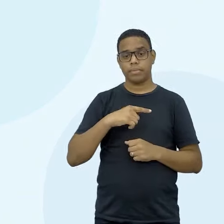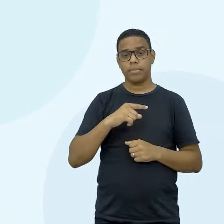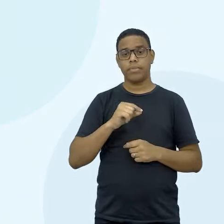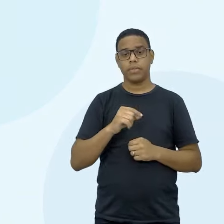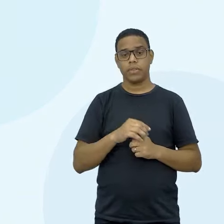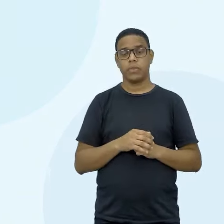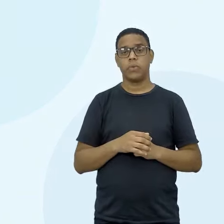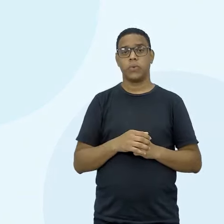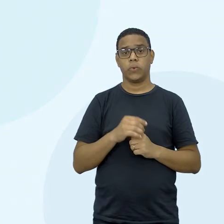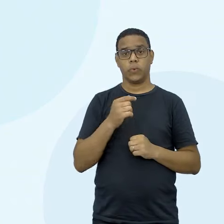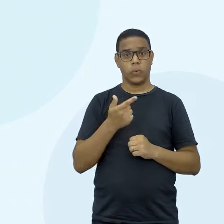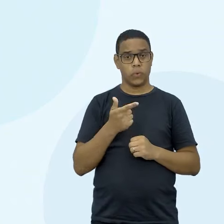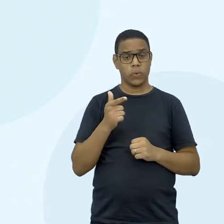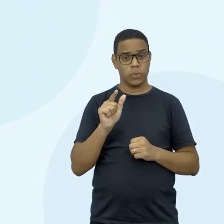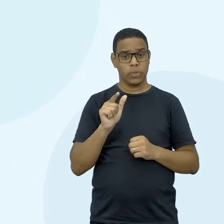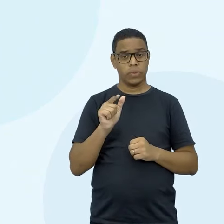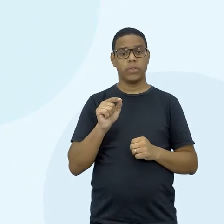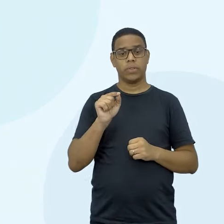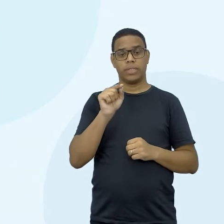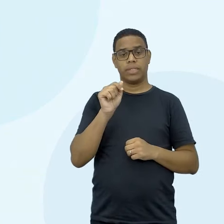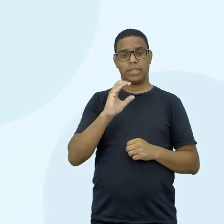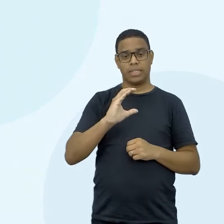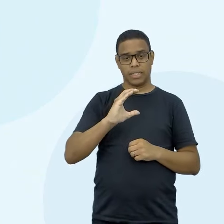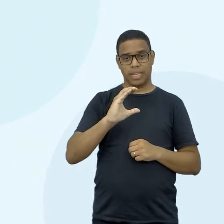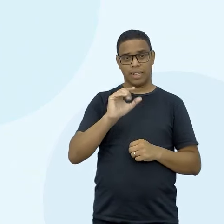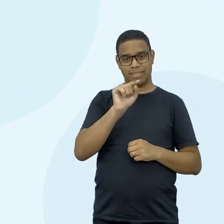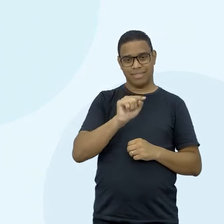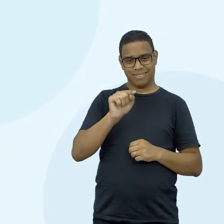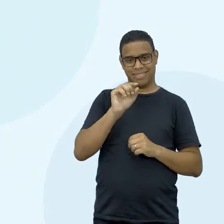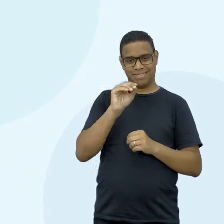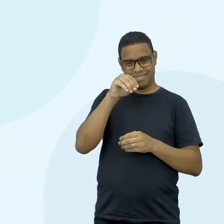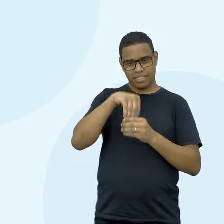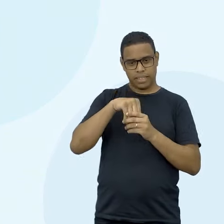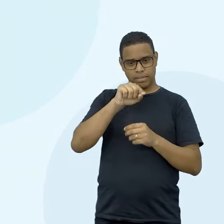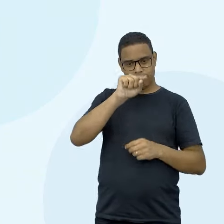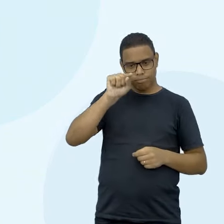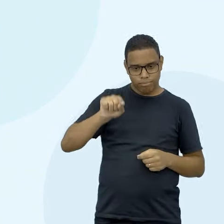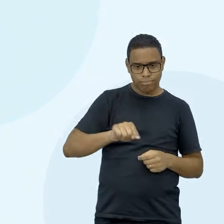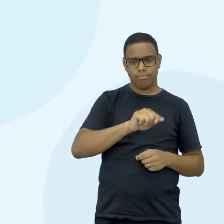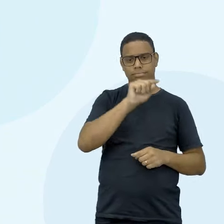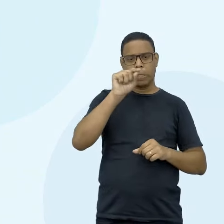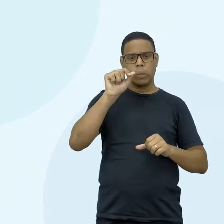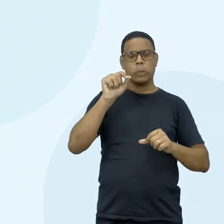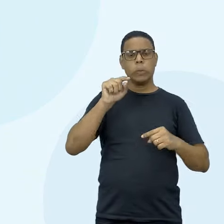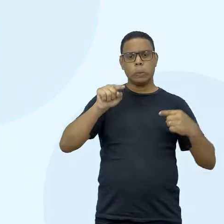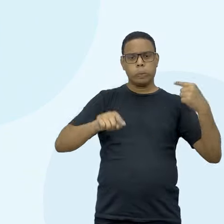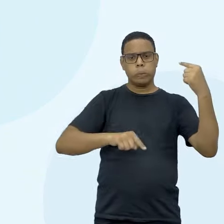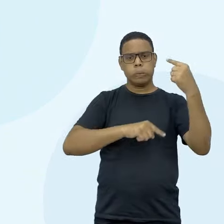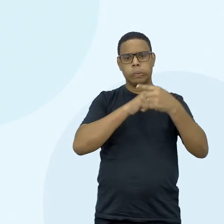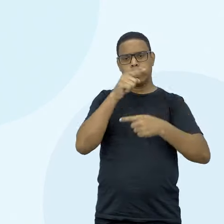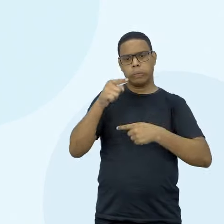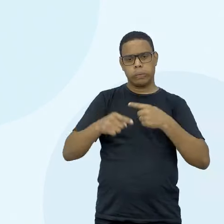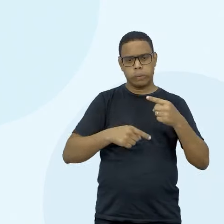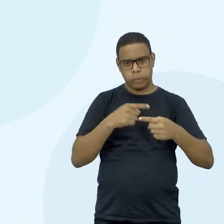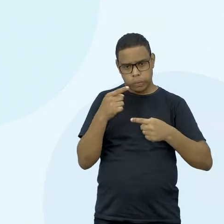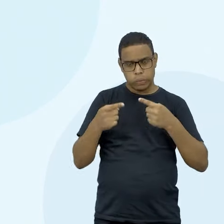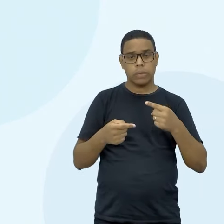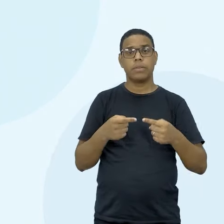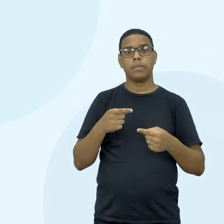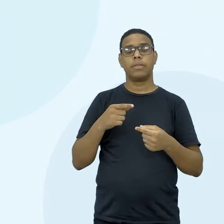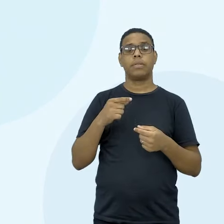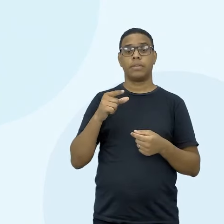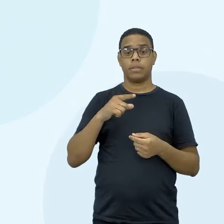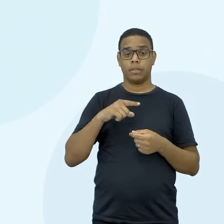ponto, ou na região C, aqui que está no centro, essa energia